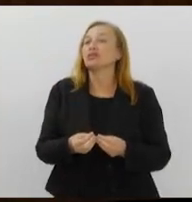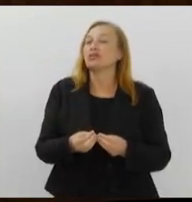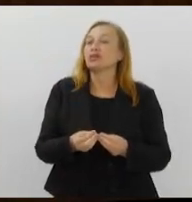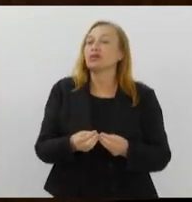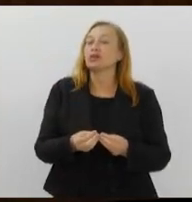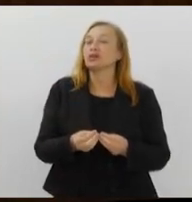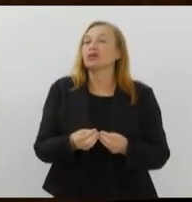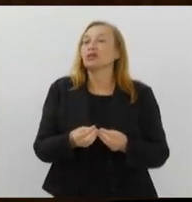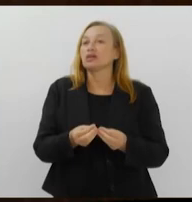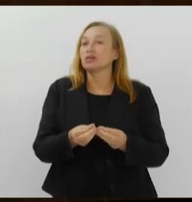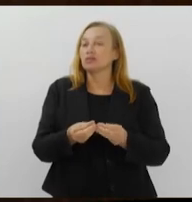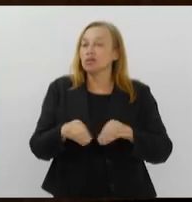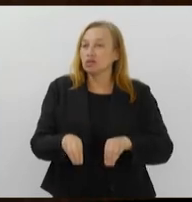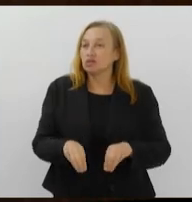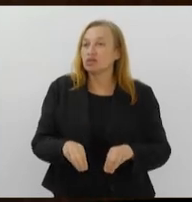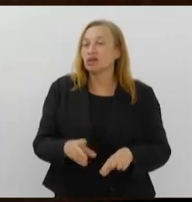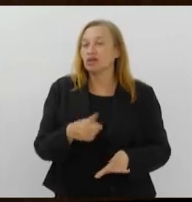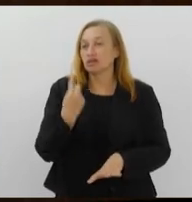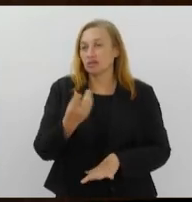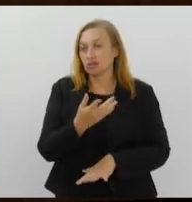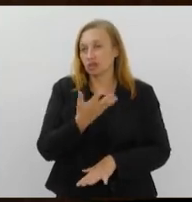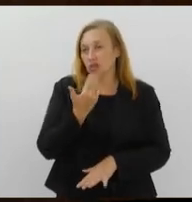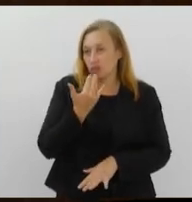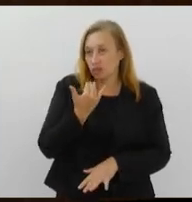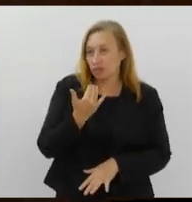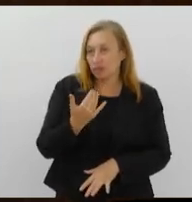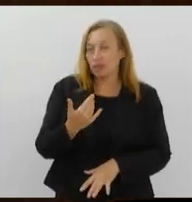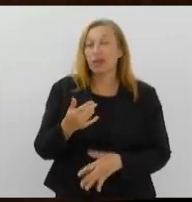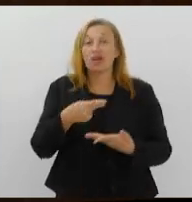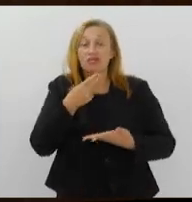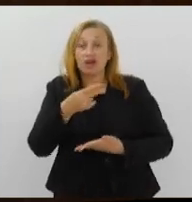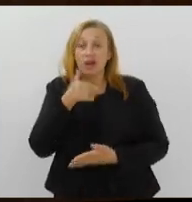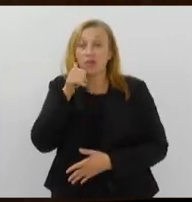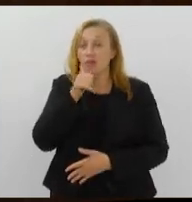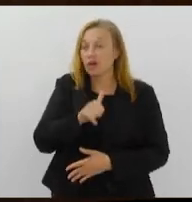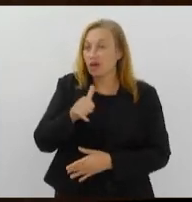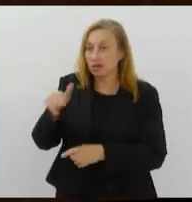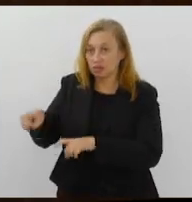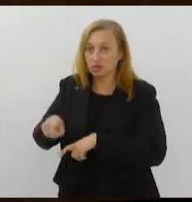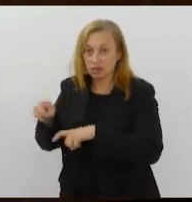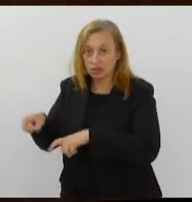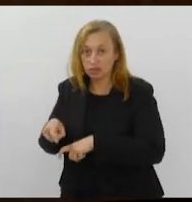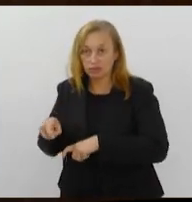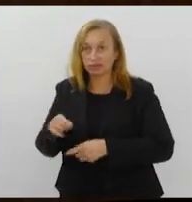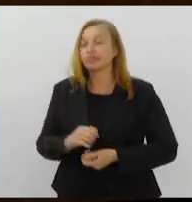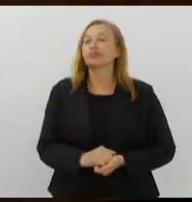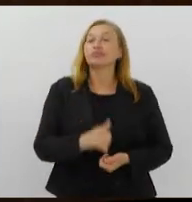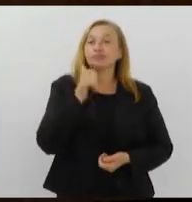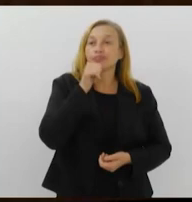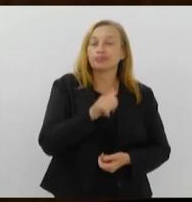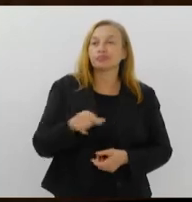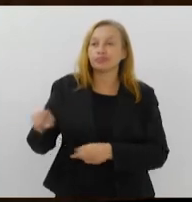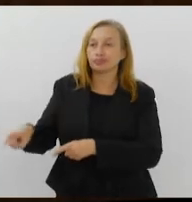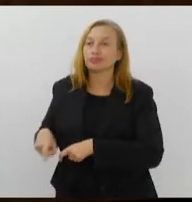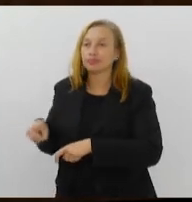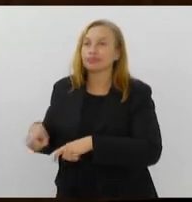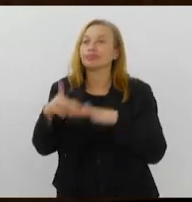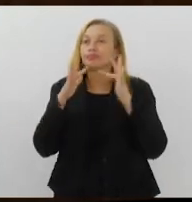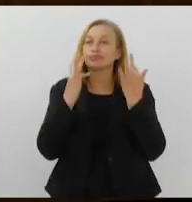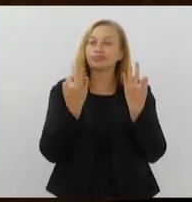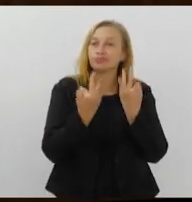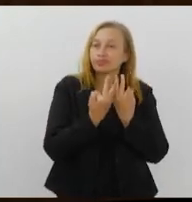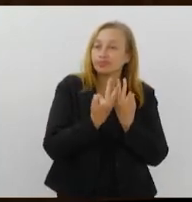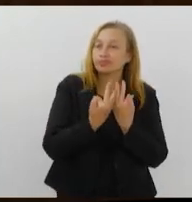aqui as mulheres agricultoras, as mulheres do mundo rural, as mulheres da agricultura familiar,